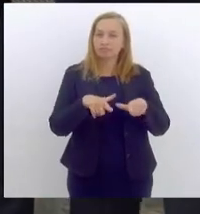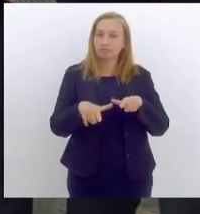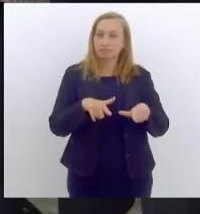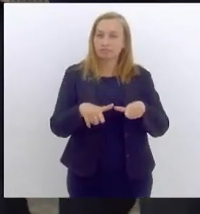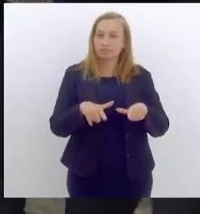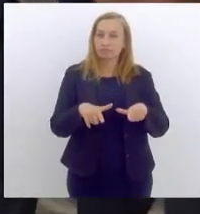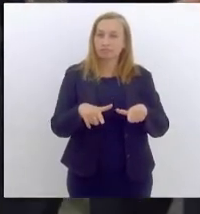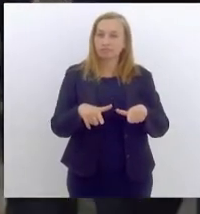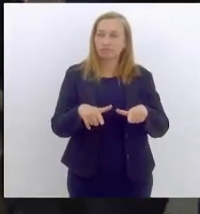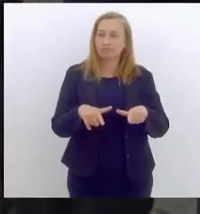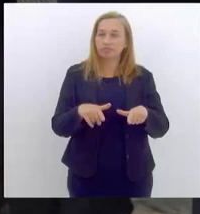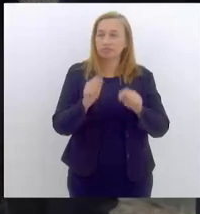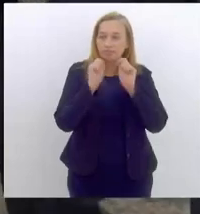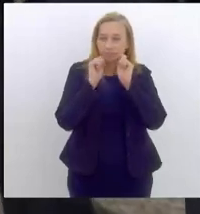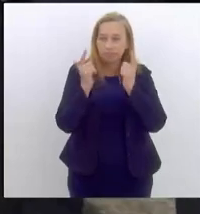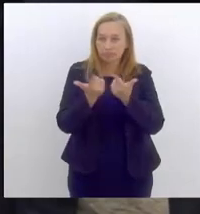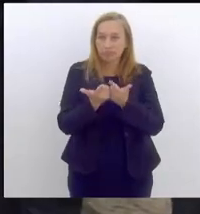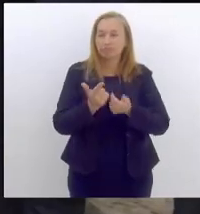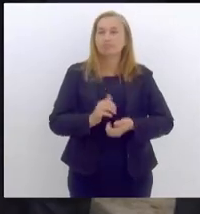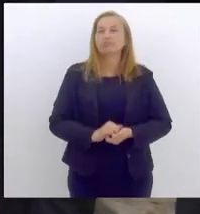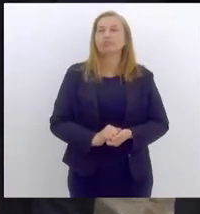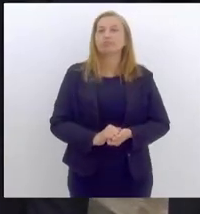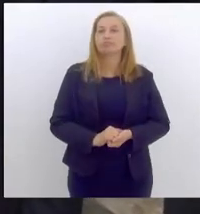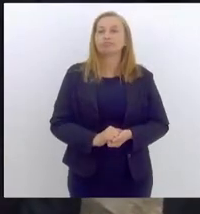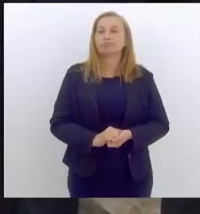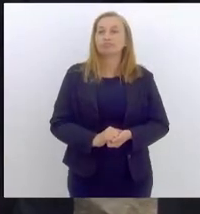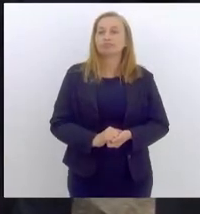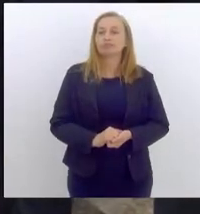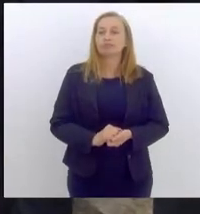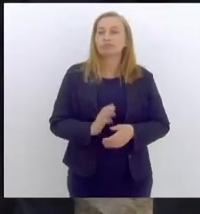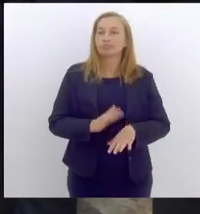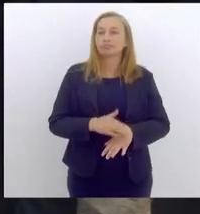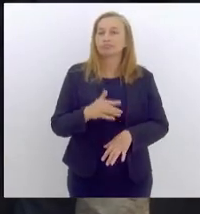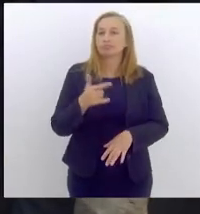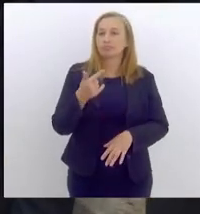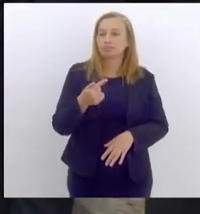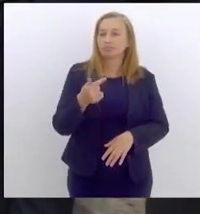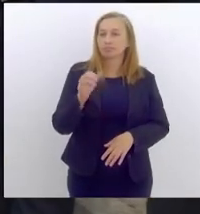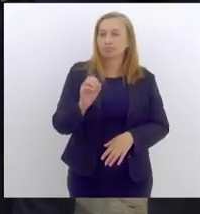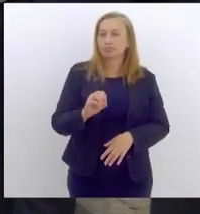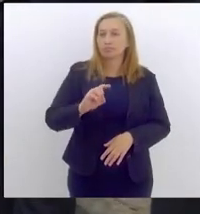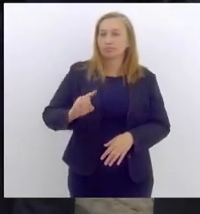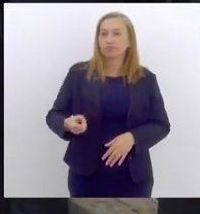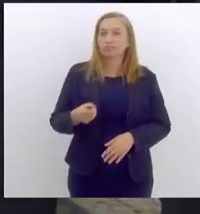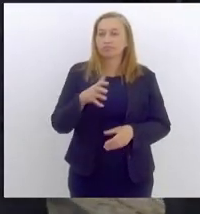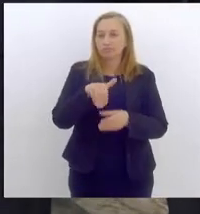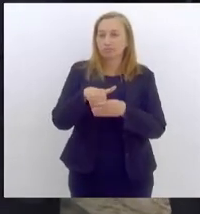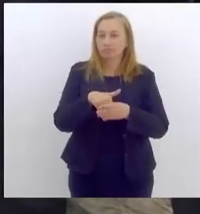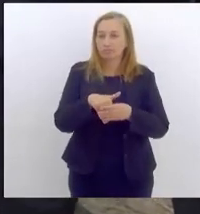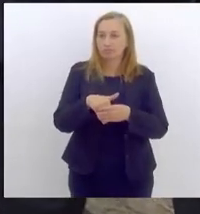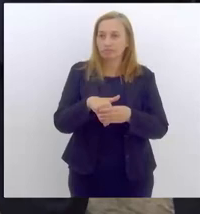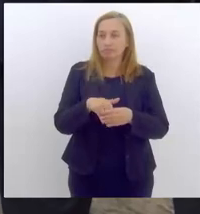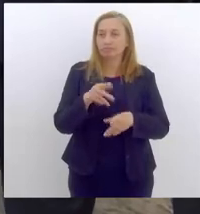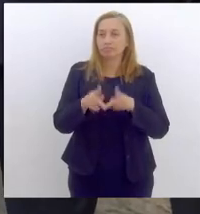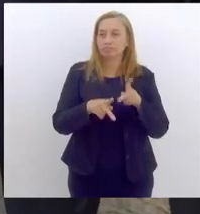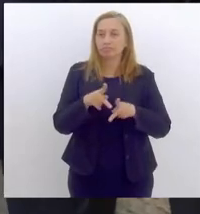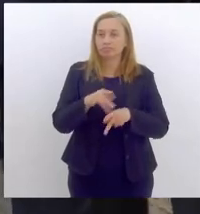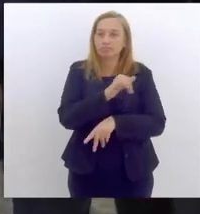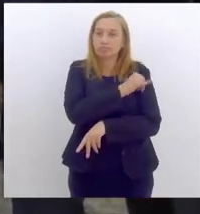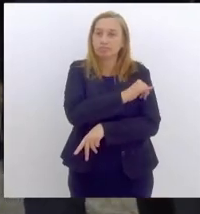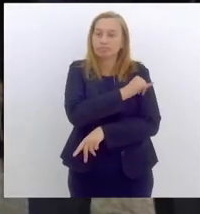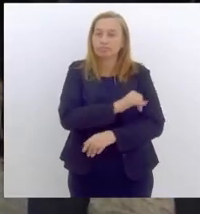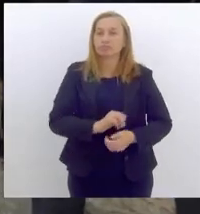Assembleia Legislativa do Estado do Rio de Janeiro, com mais de 70 mil votos dados pelo povo do Rio de Janeiro.